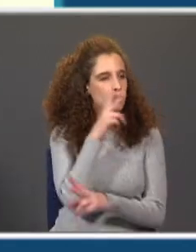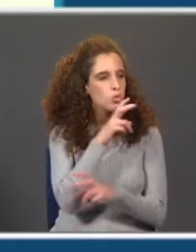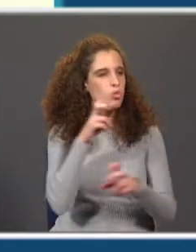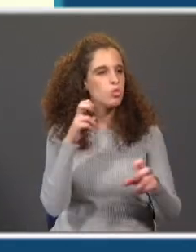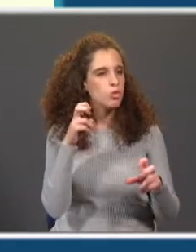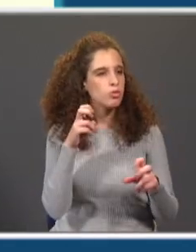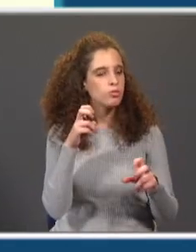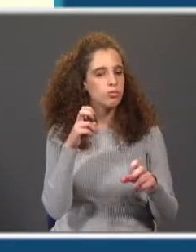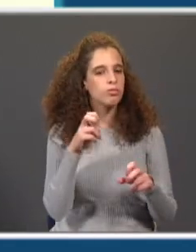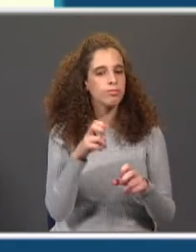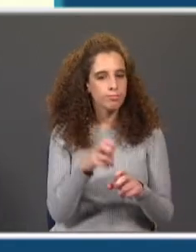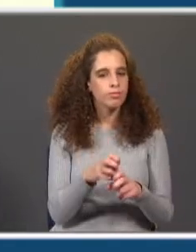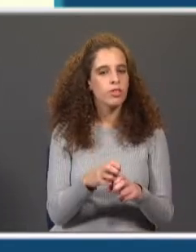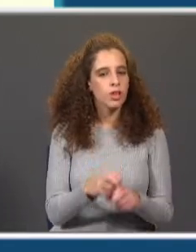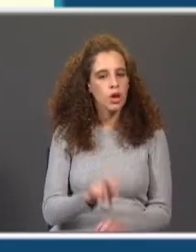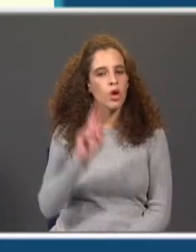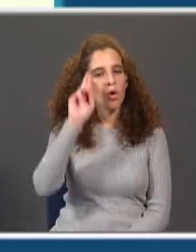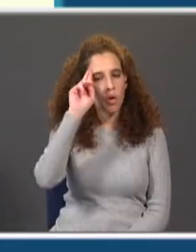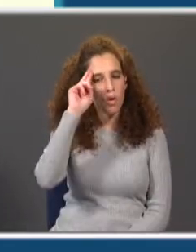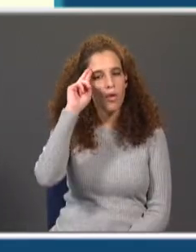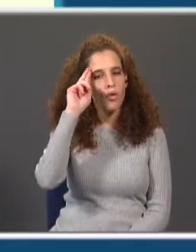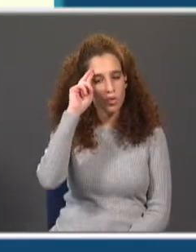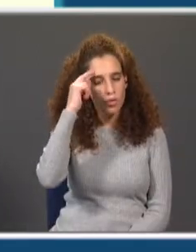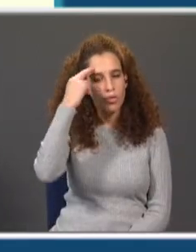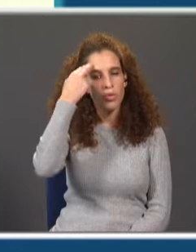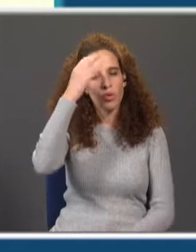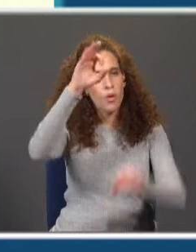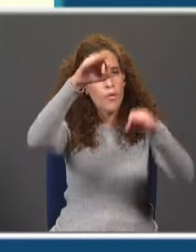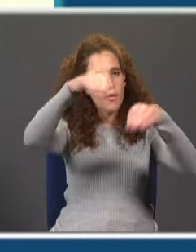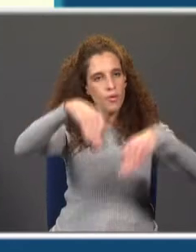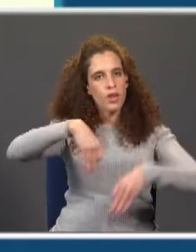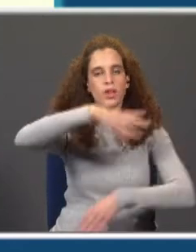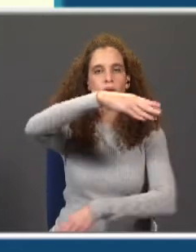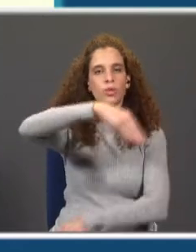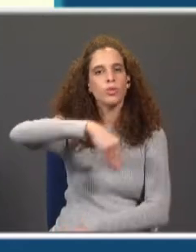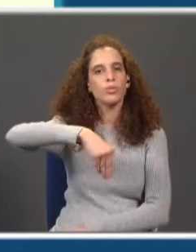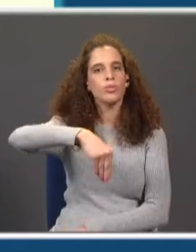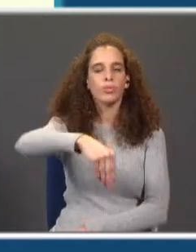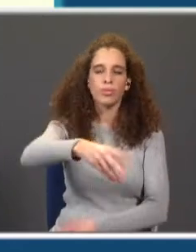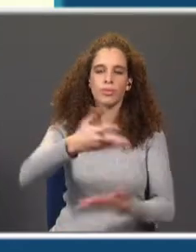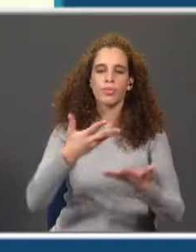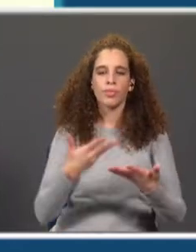Descobri a custo o fim do mundo assim.